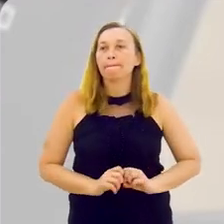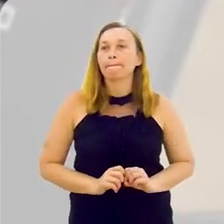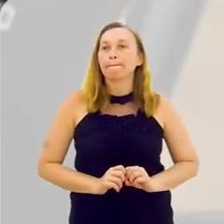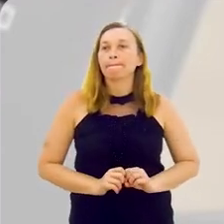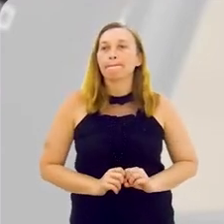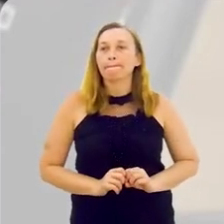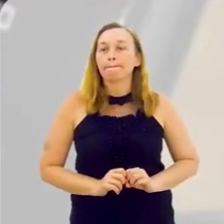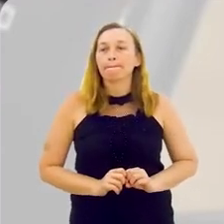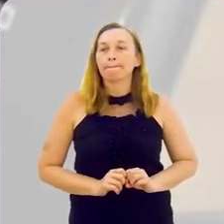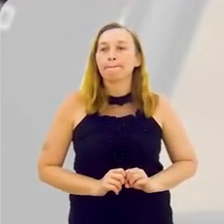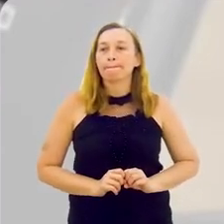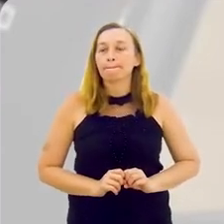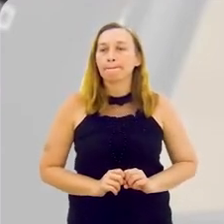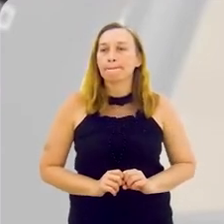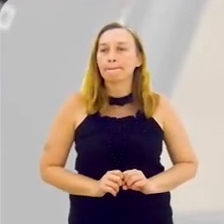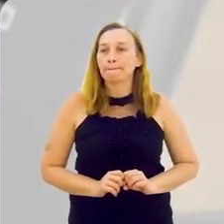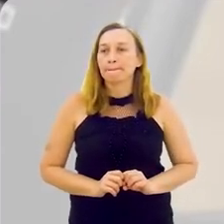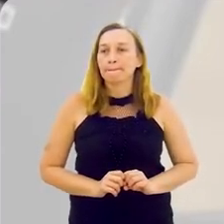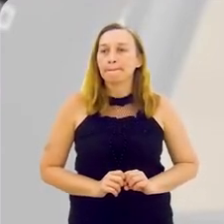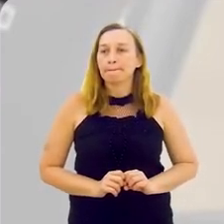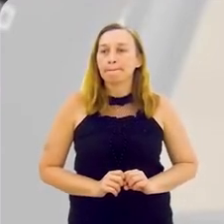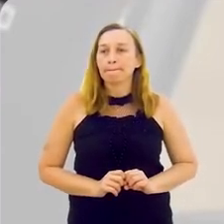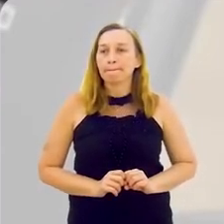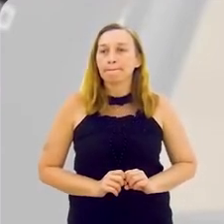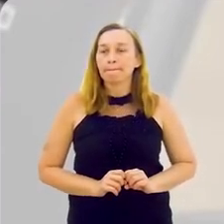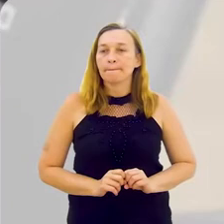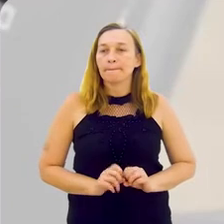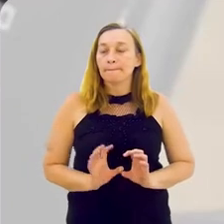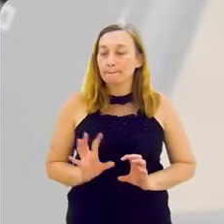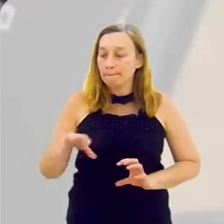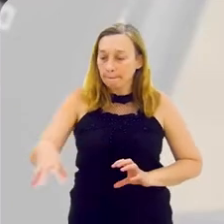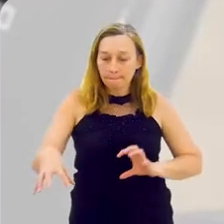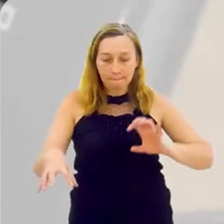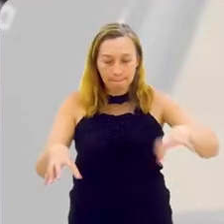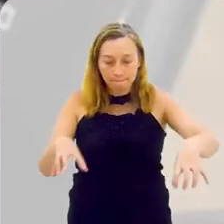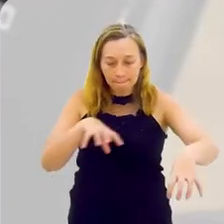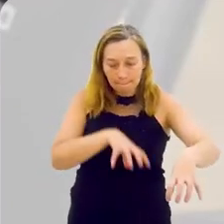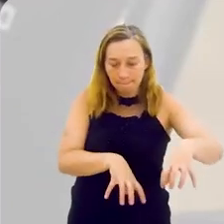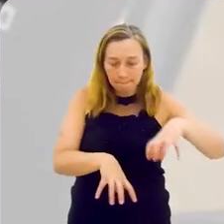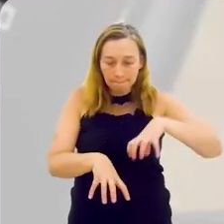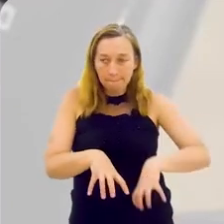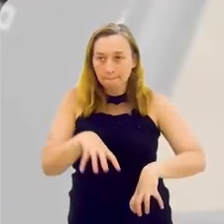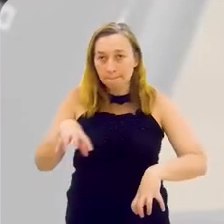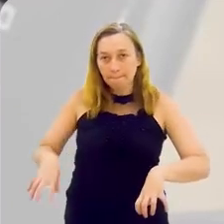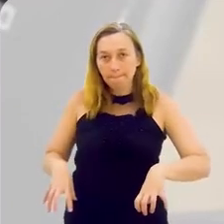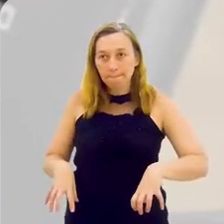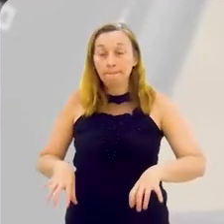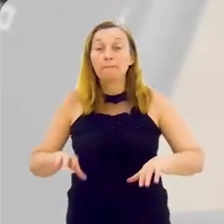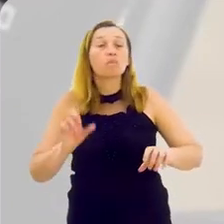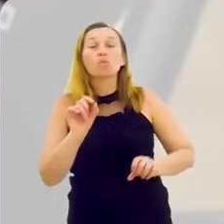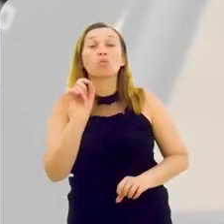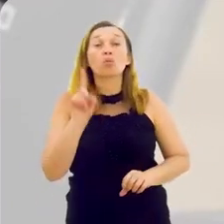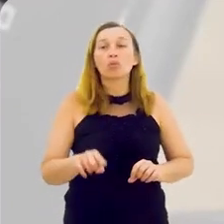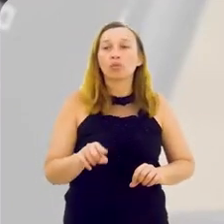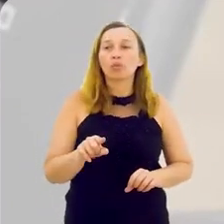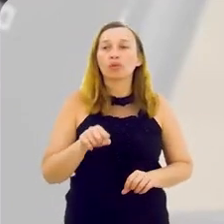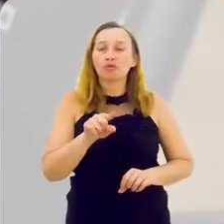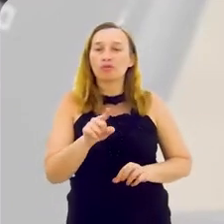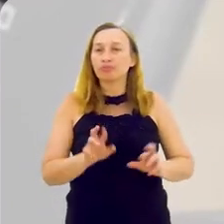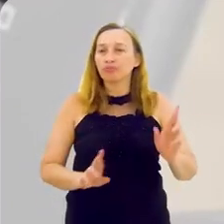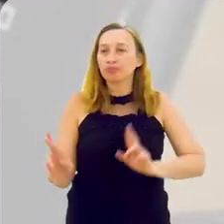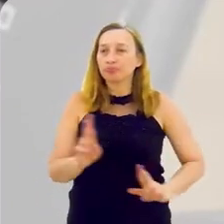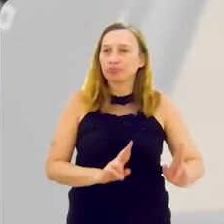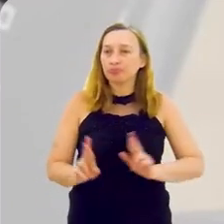segundo, que é estrutural, que ela é sistêmica, ela é regional, ela é